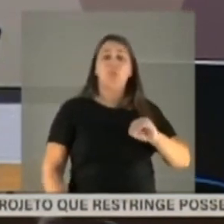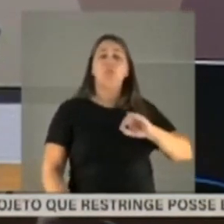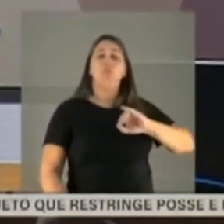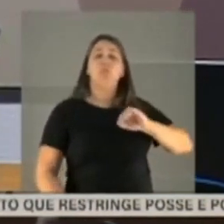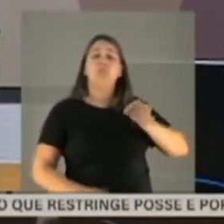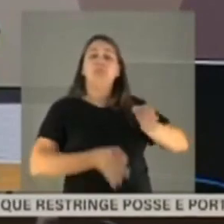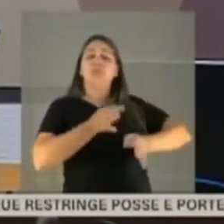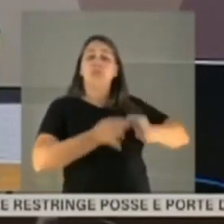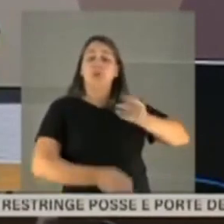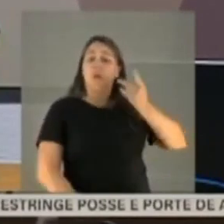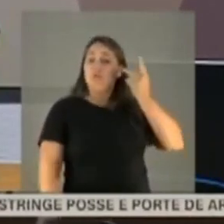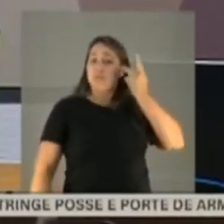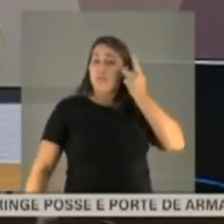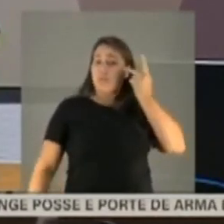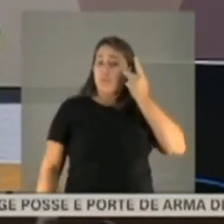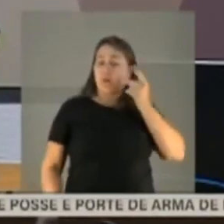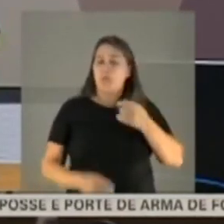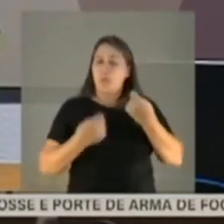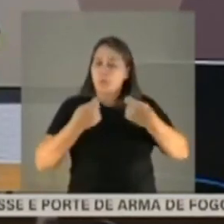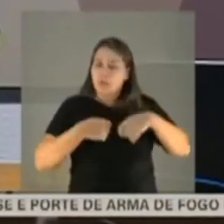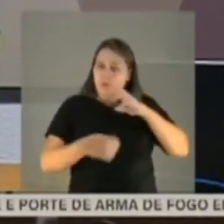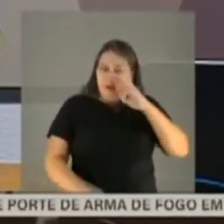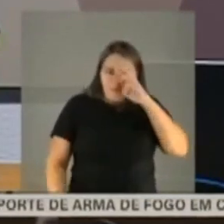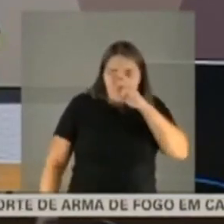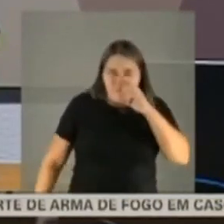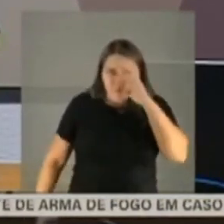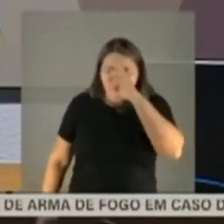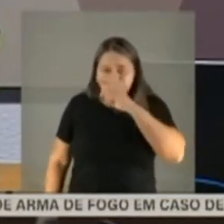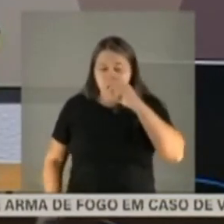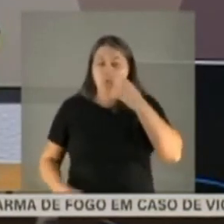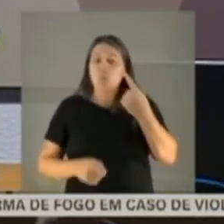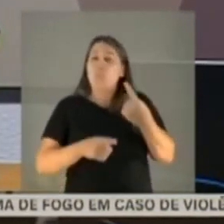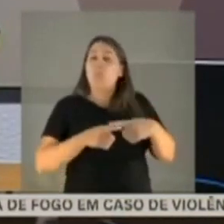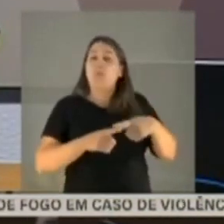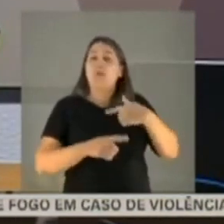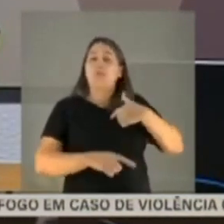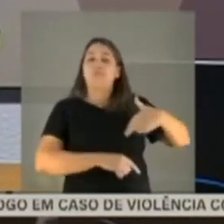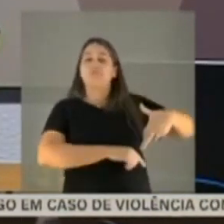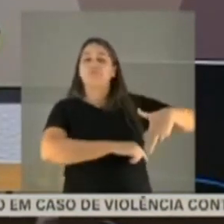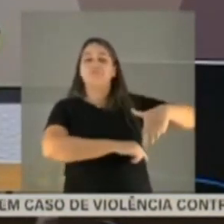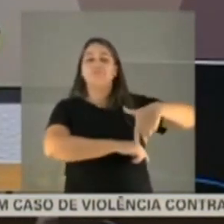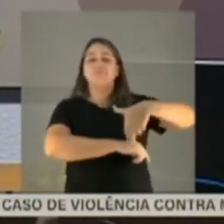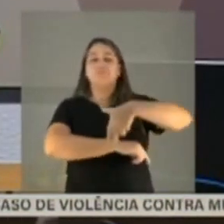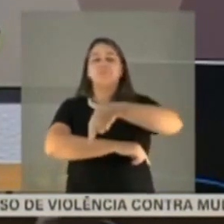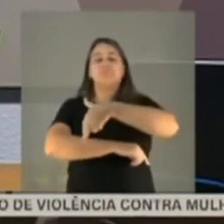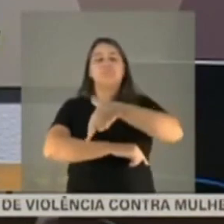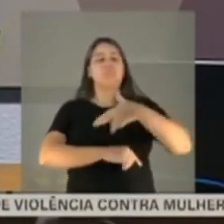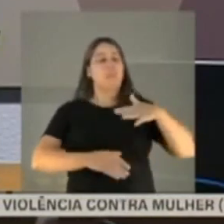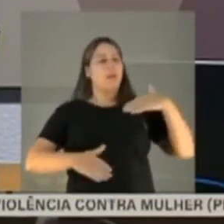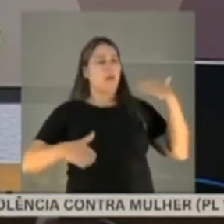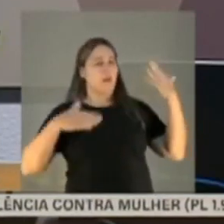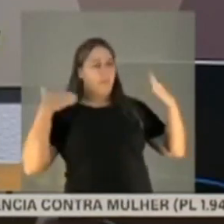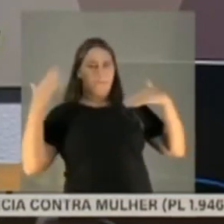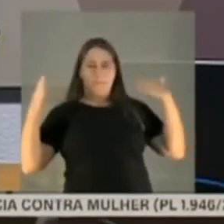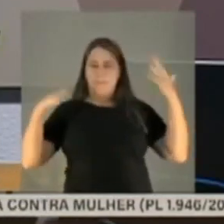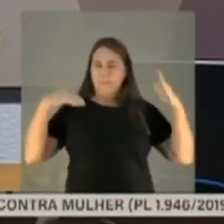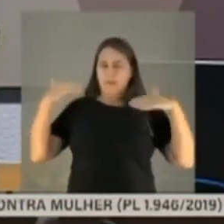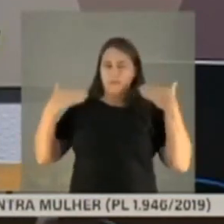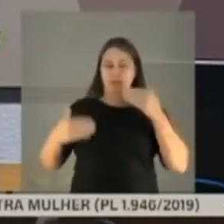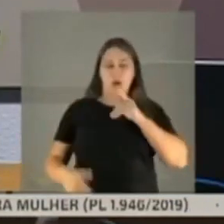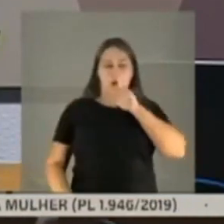Paulo, fosse investigado por passear em uma praia de Santos sem